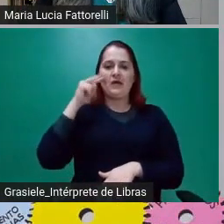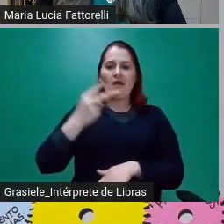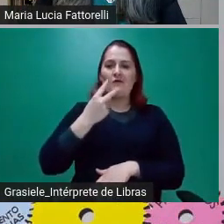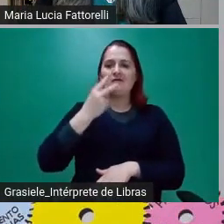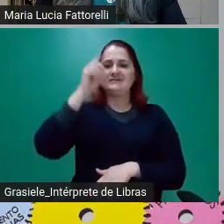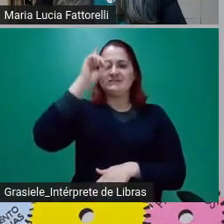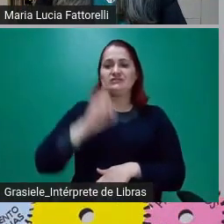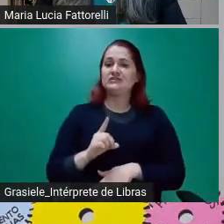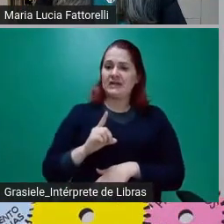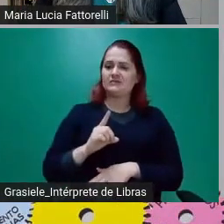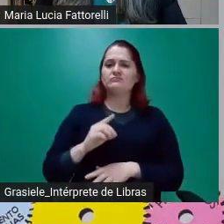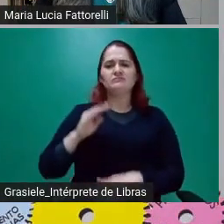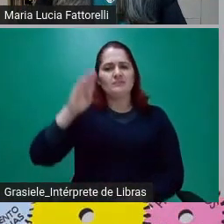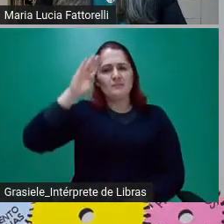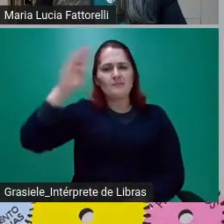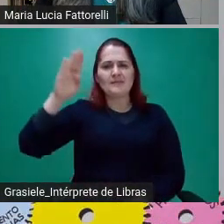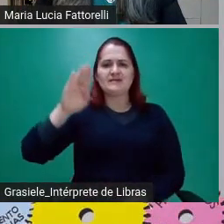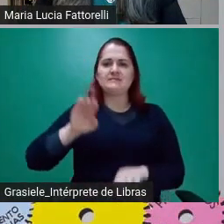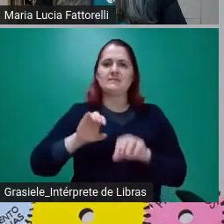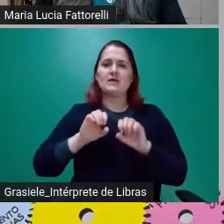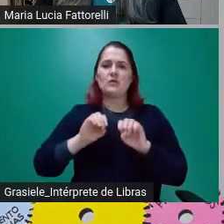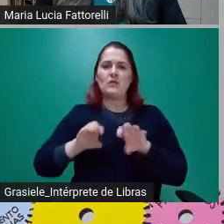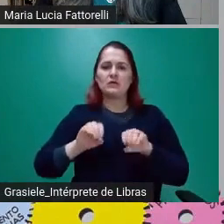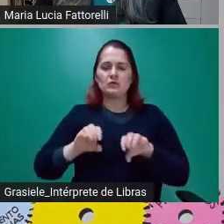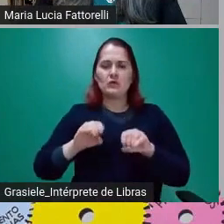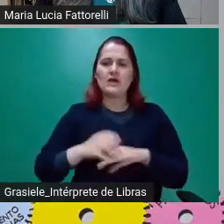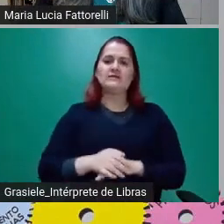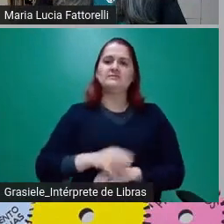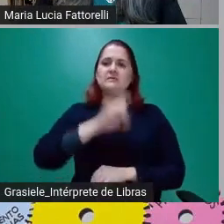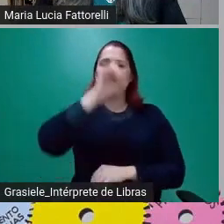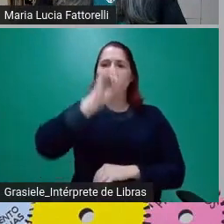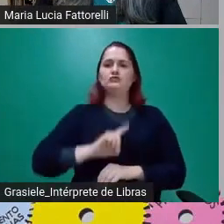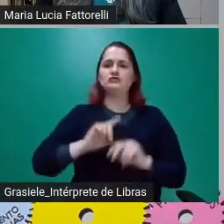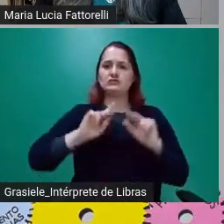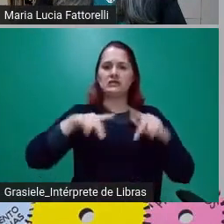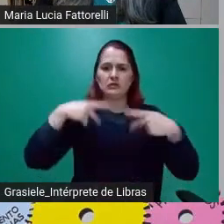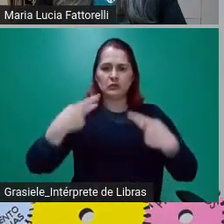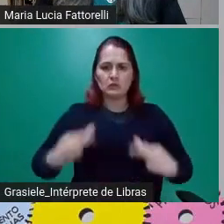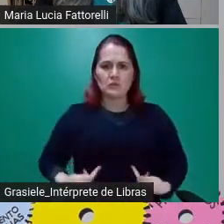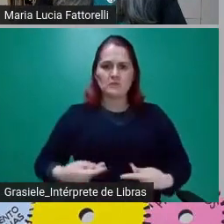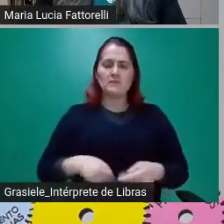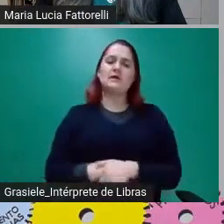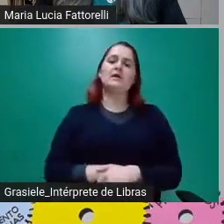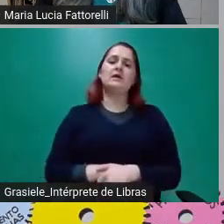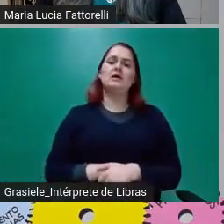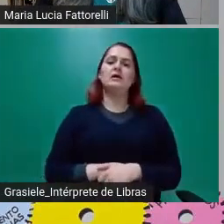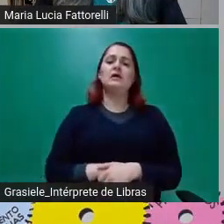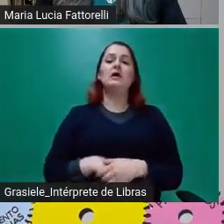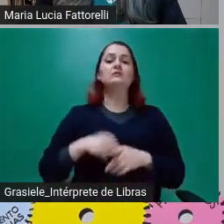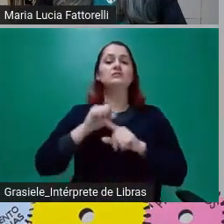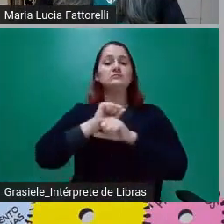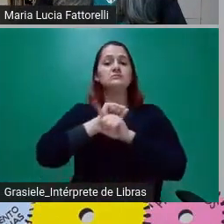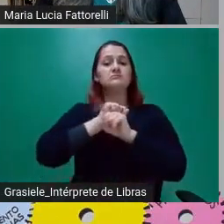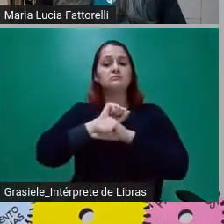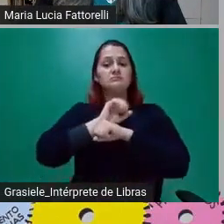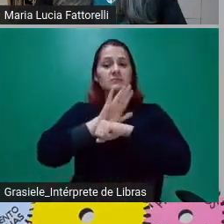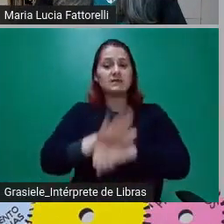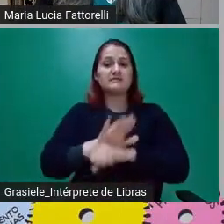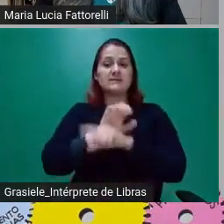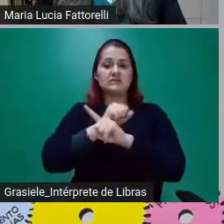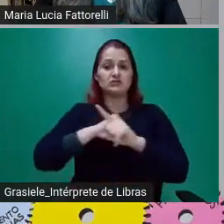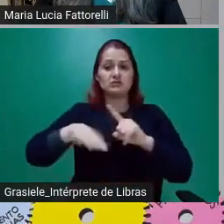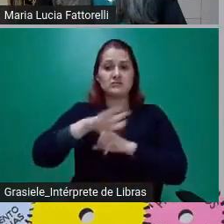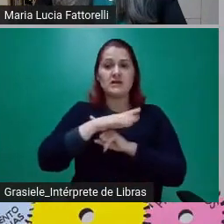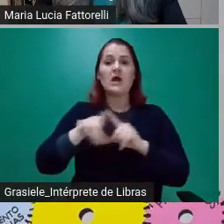na educação, nos direitos humanos, na assistência social, no combate às opressões, né?